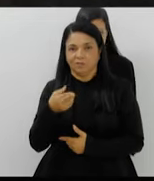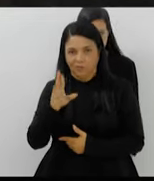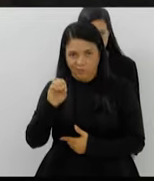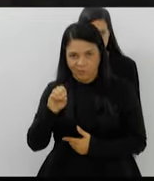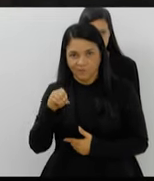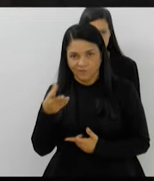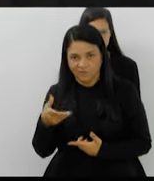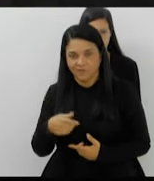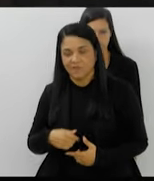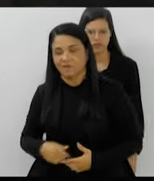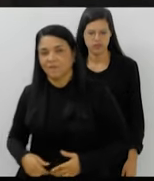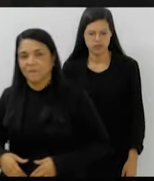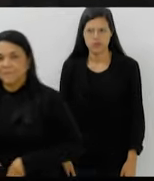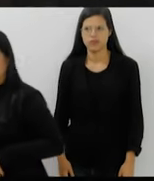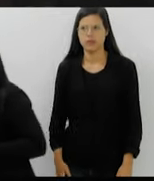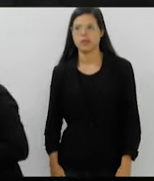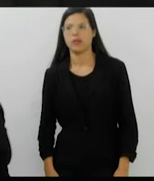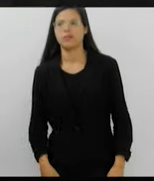fica